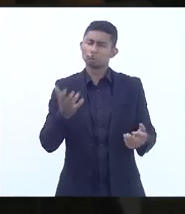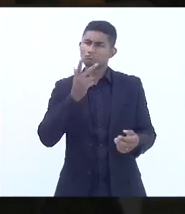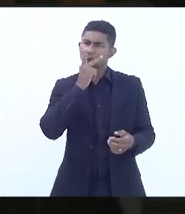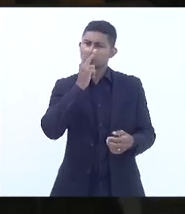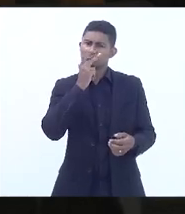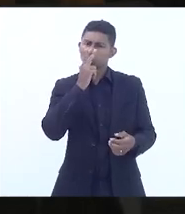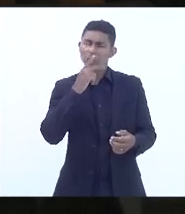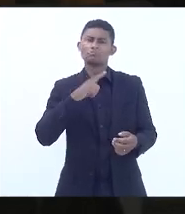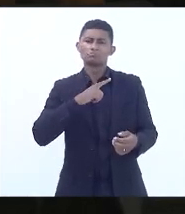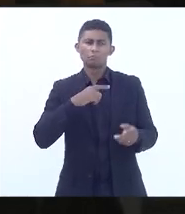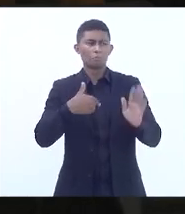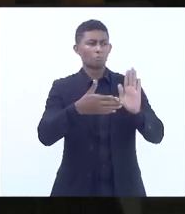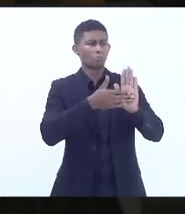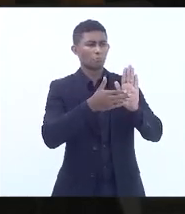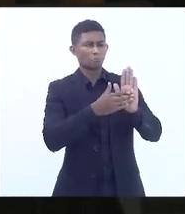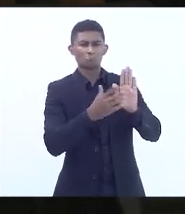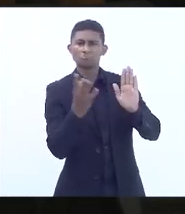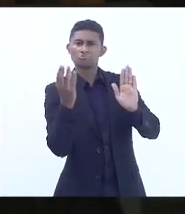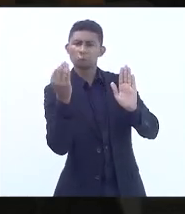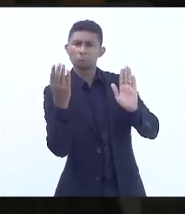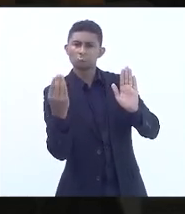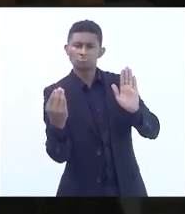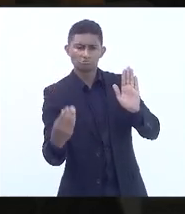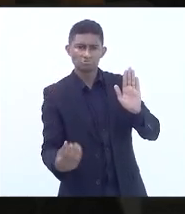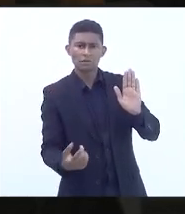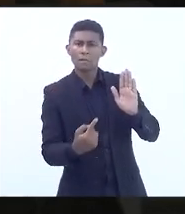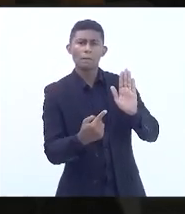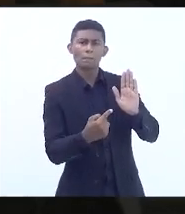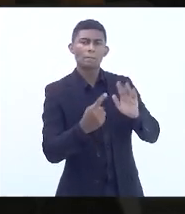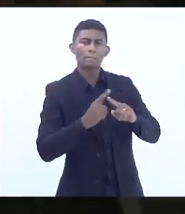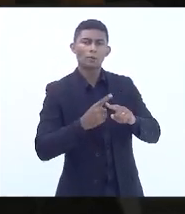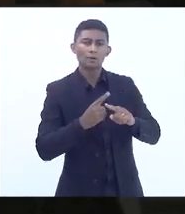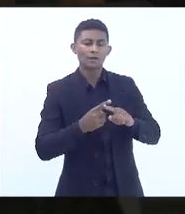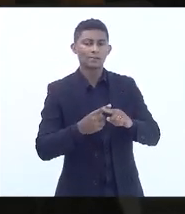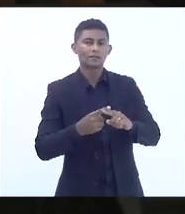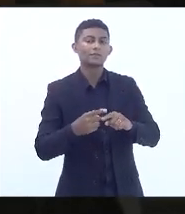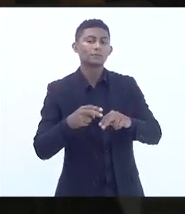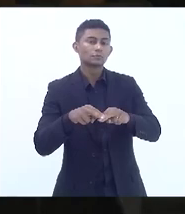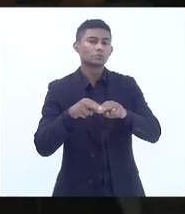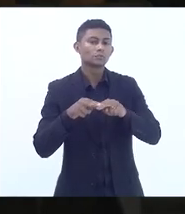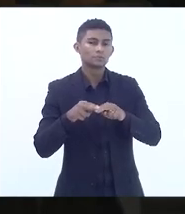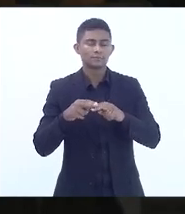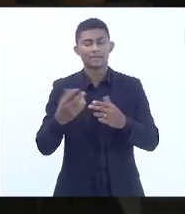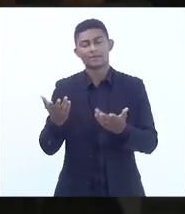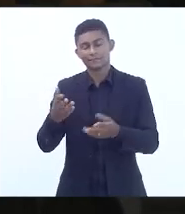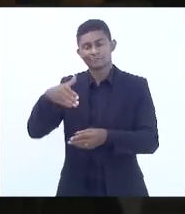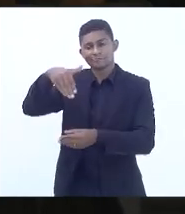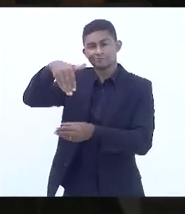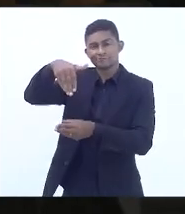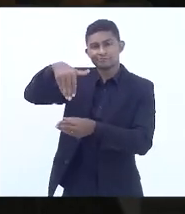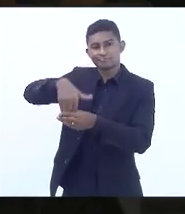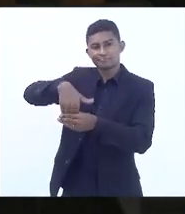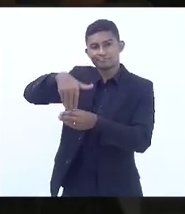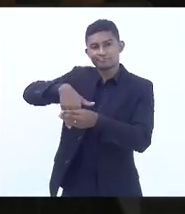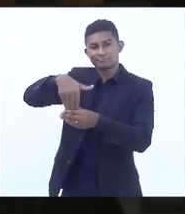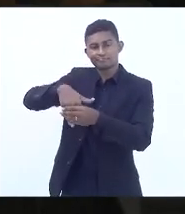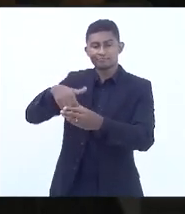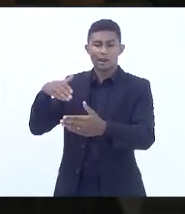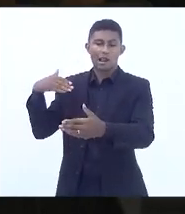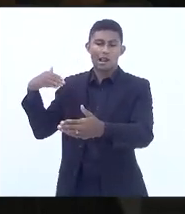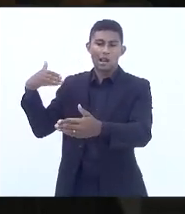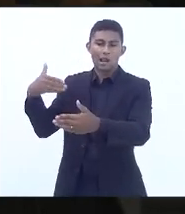volume? Pela questão eleitoral, senhor presidente. A lei de responsabilidade